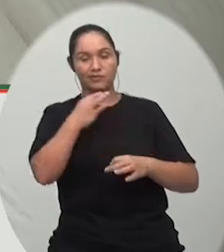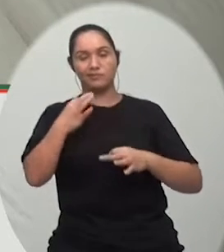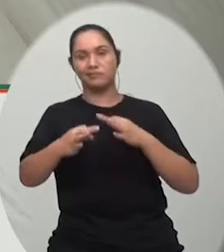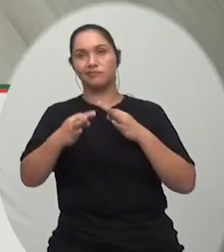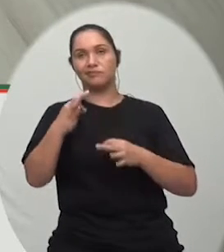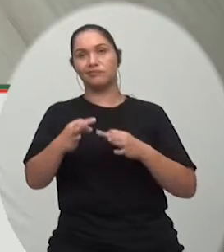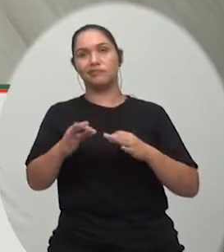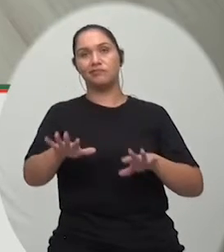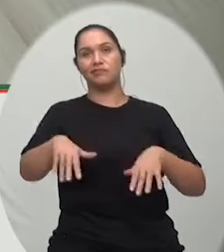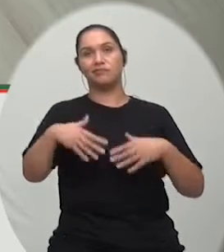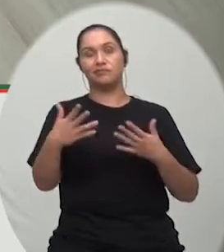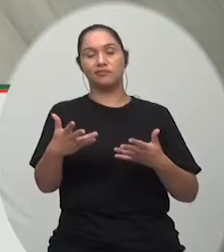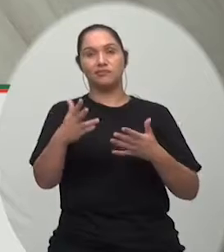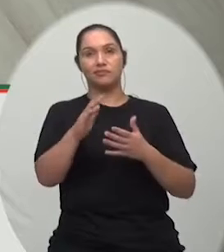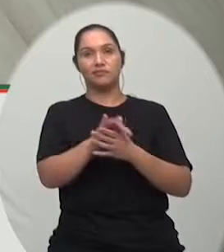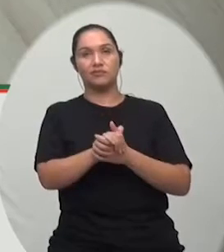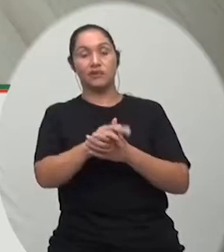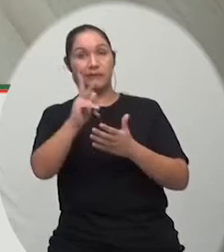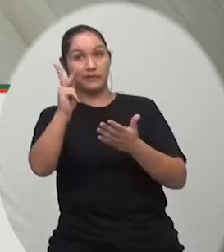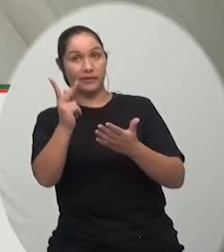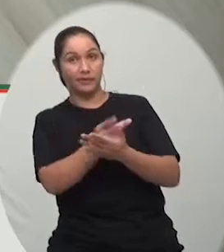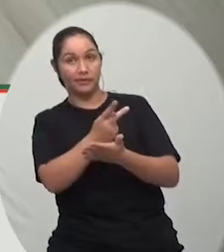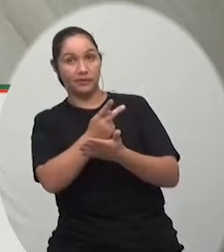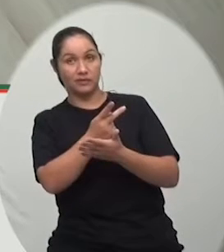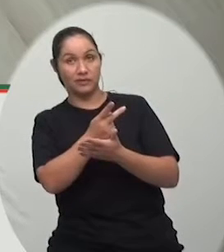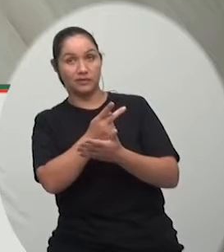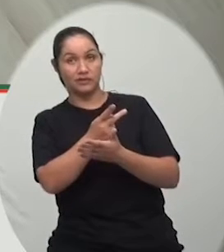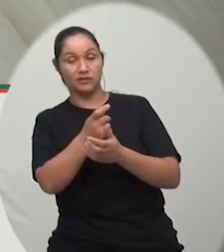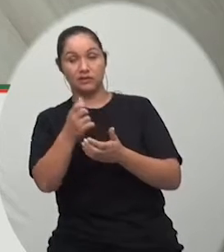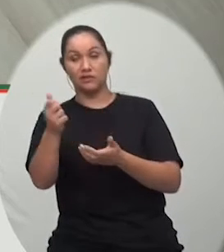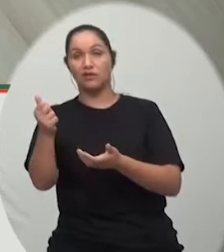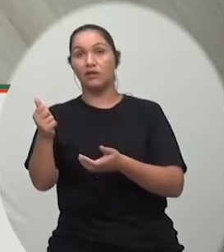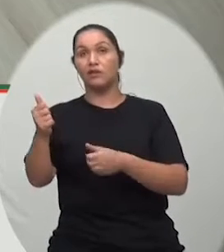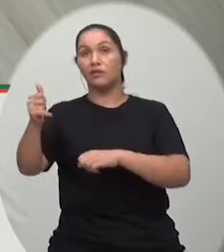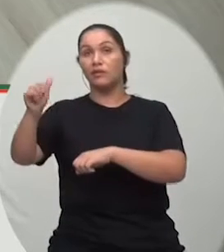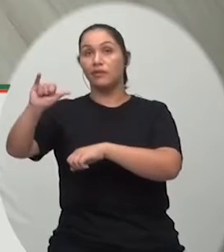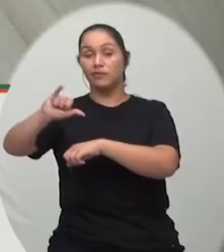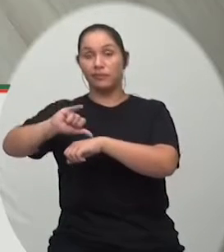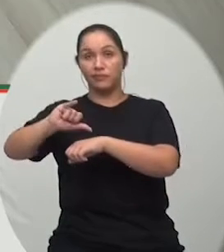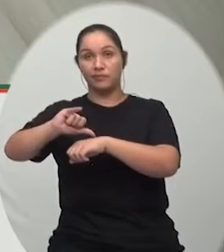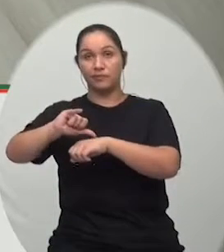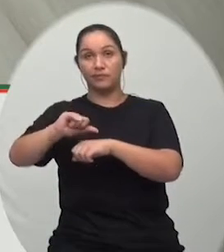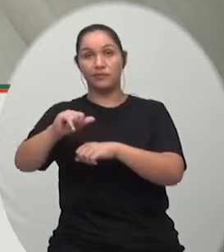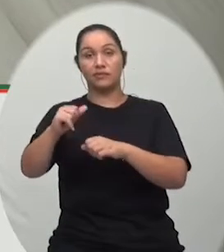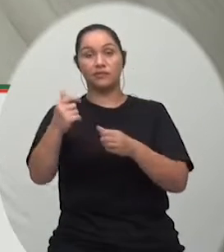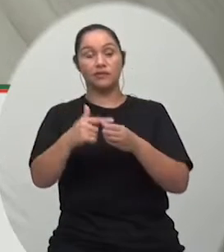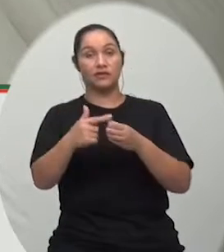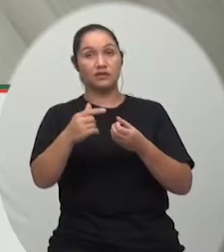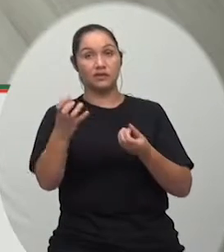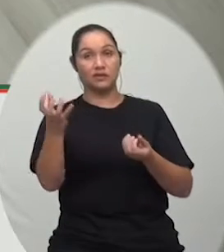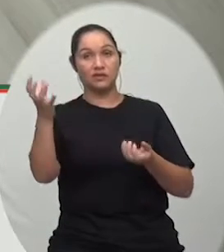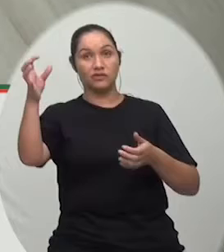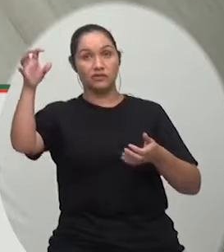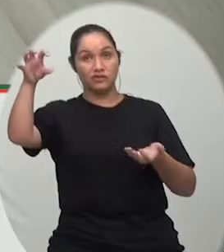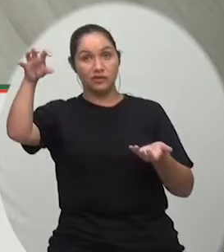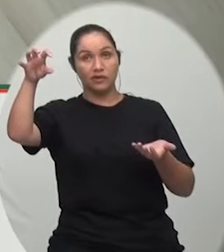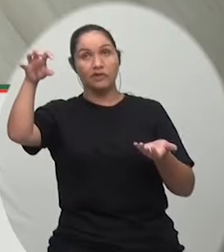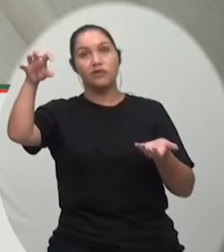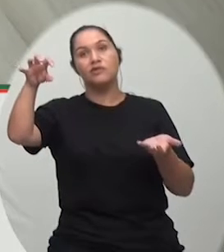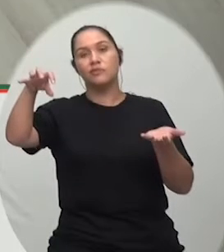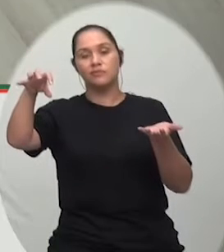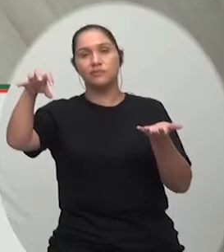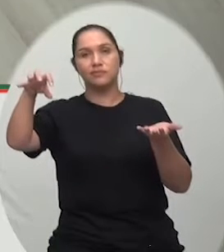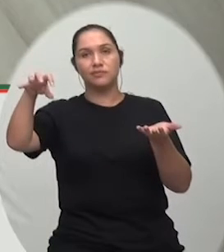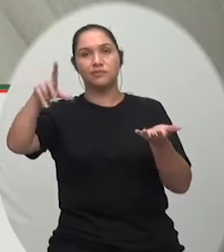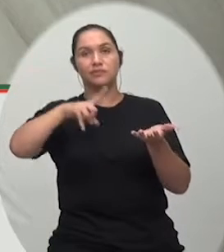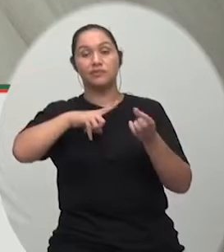teve solenidade realizada na sede do Conselho Federal da Ordem dos Advogados do Brasil, em Brasília, reunindo as principais